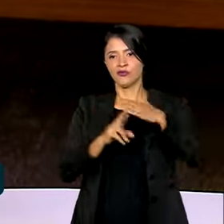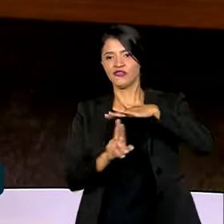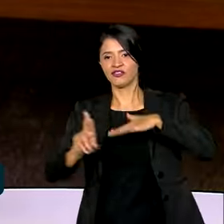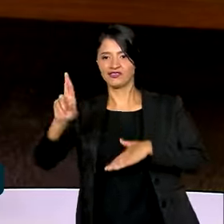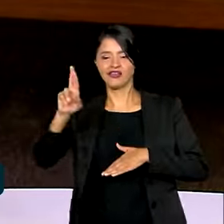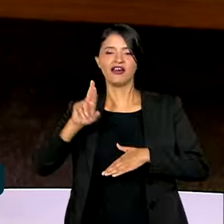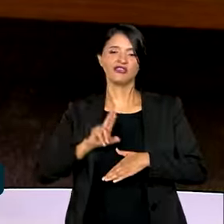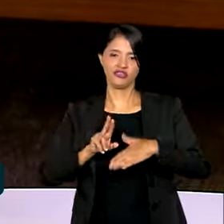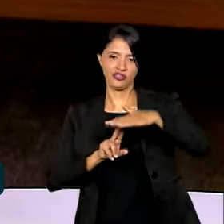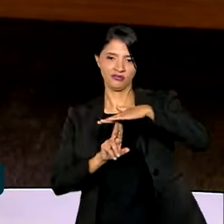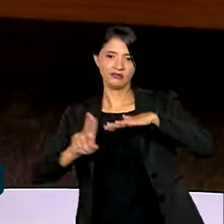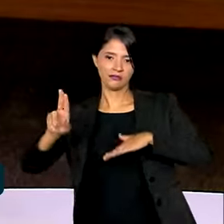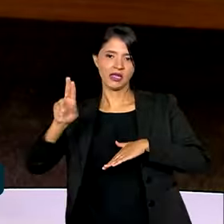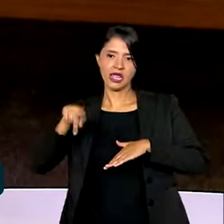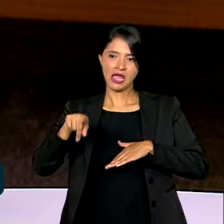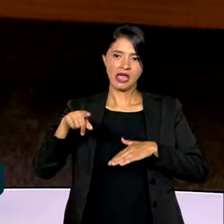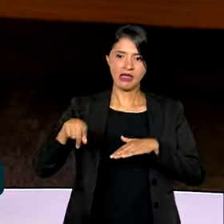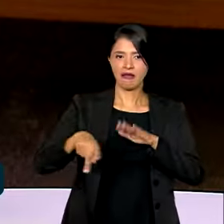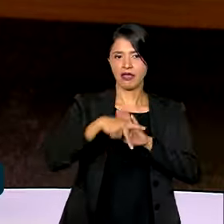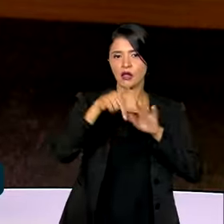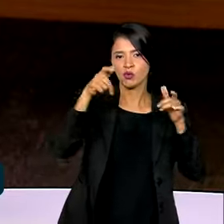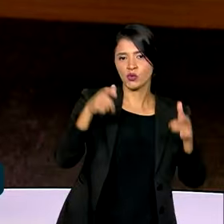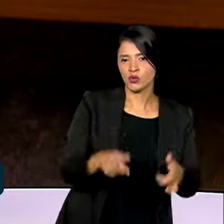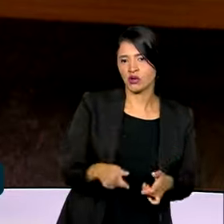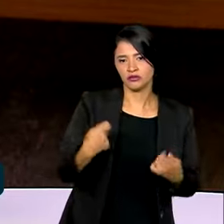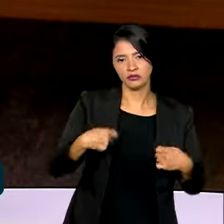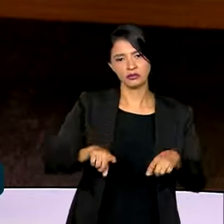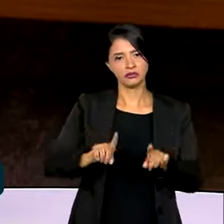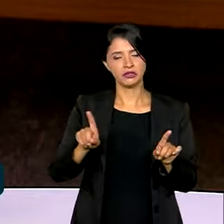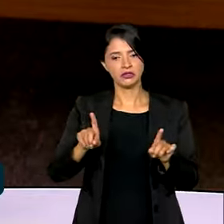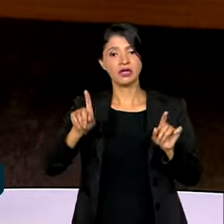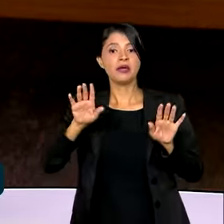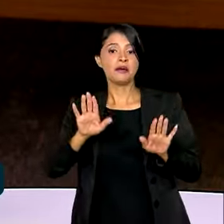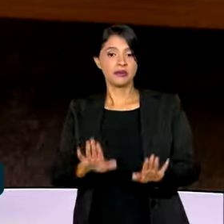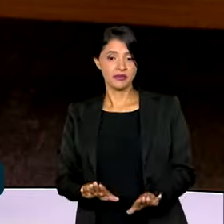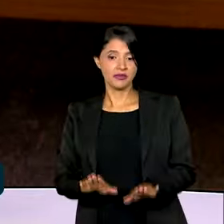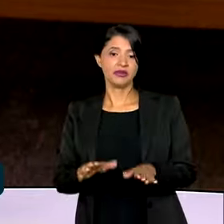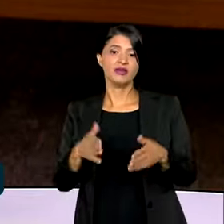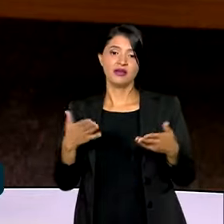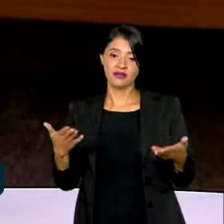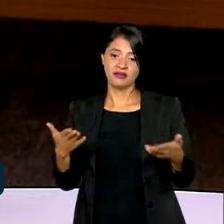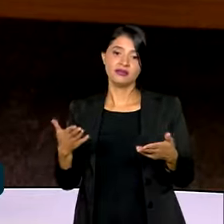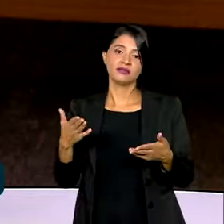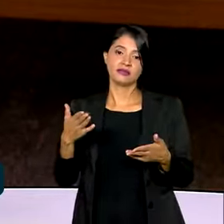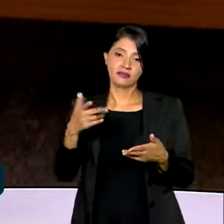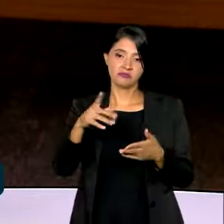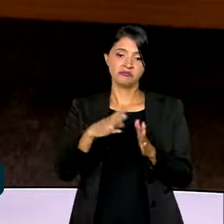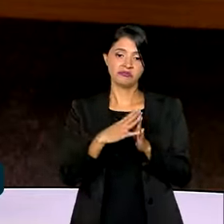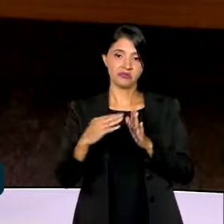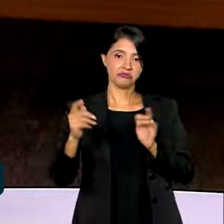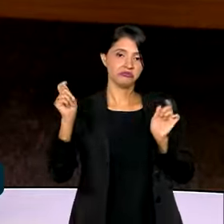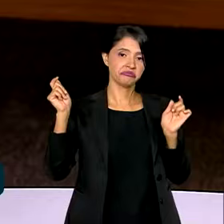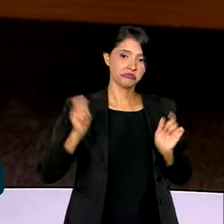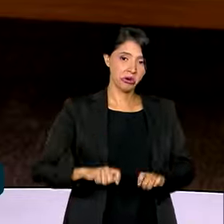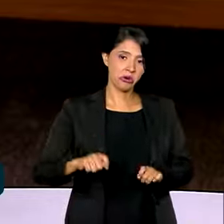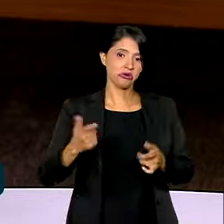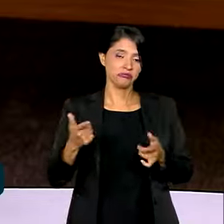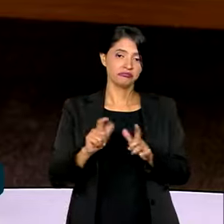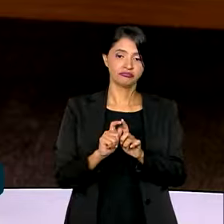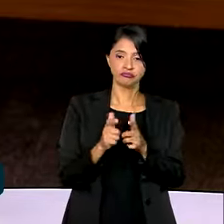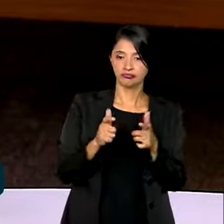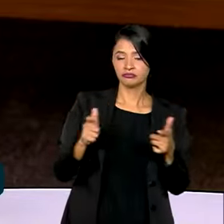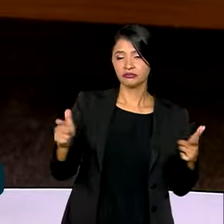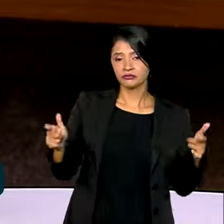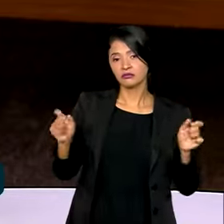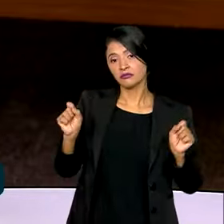não necessariamente é uma estrutura física em um lugar, mas um modelo que pode ser ampliado,